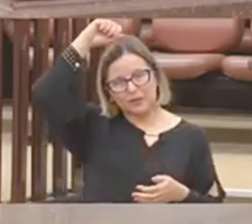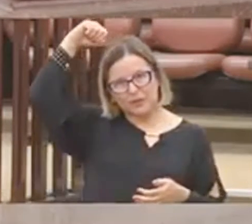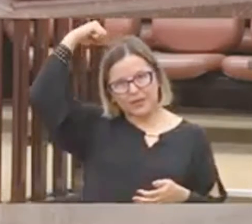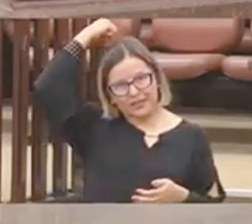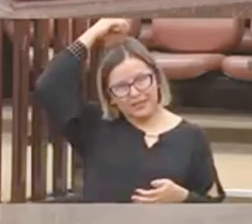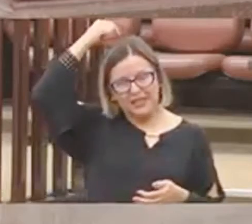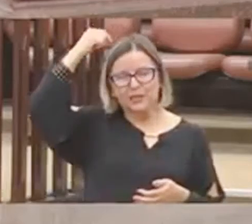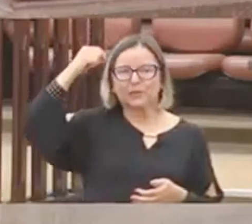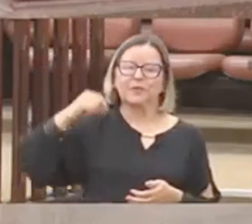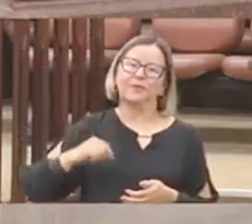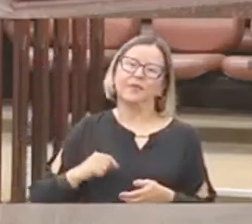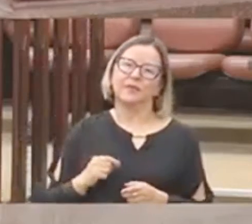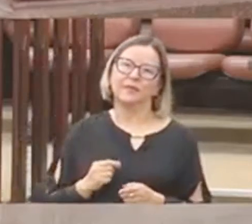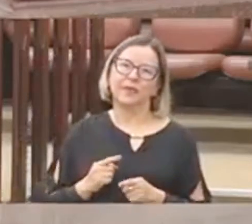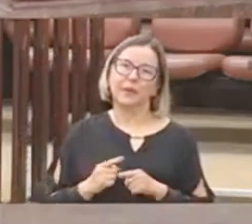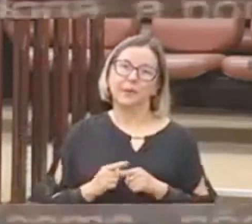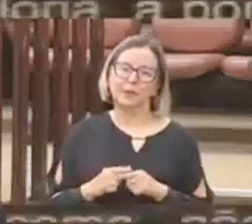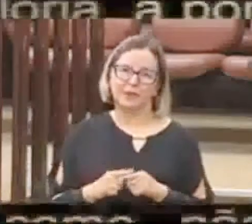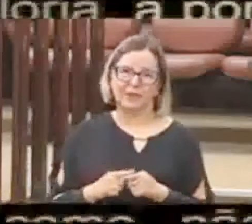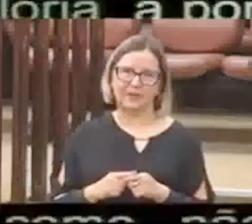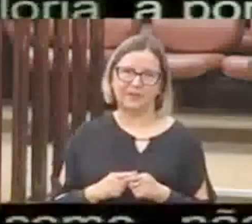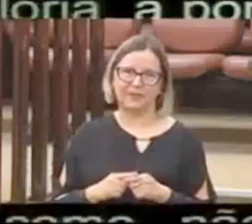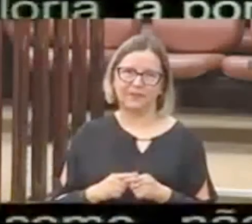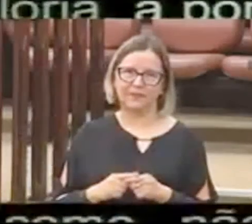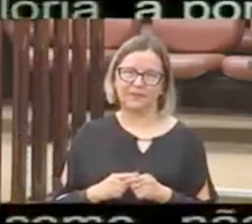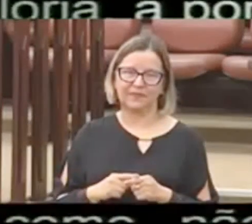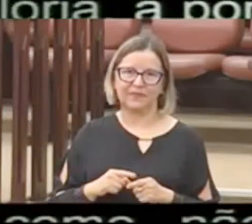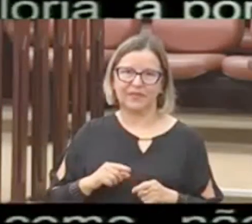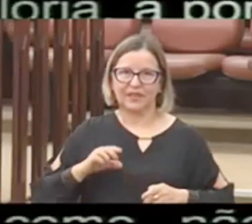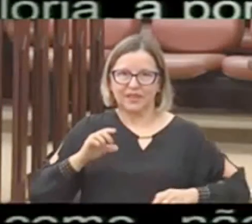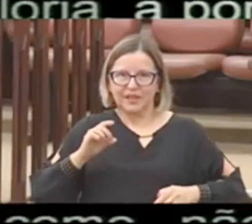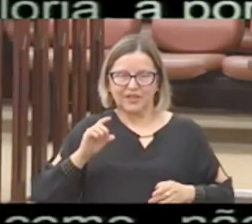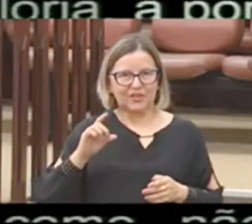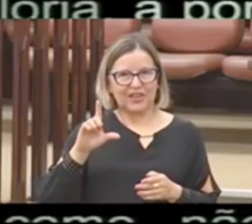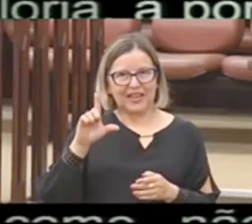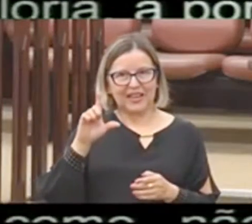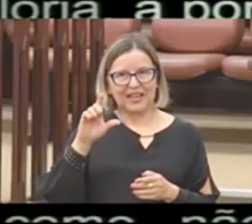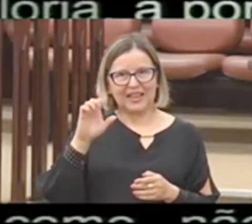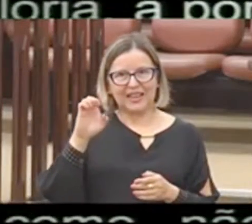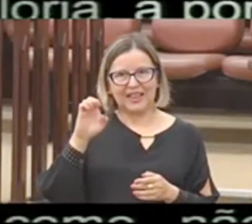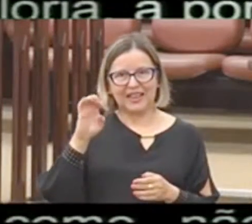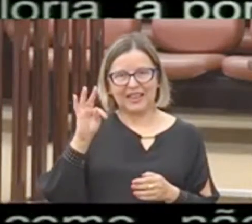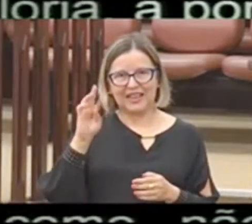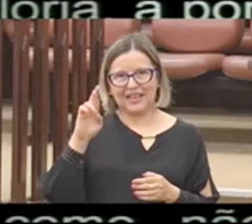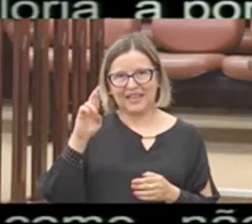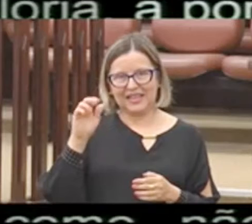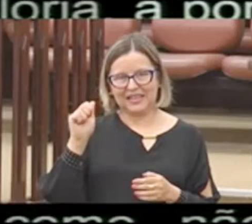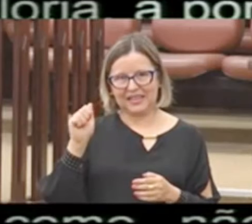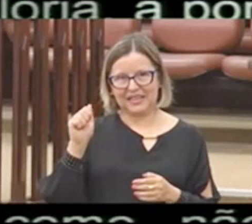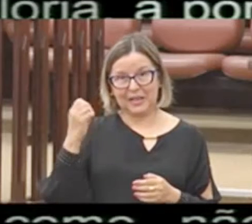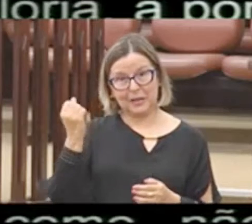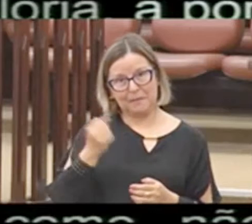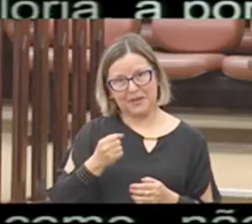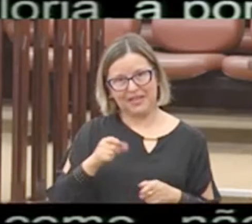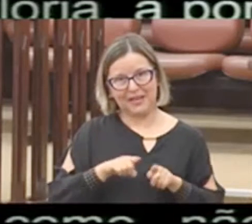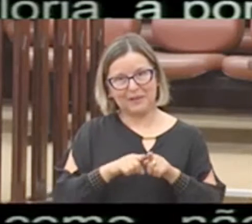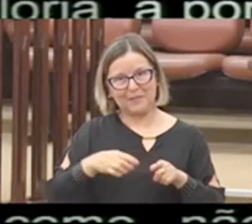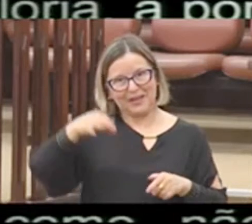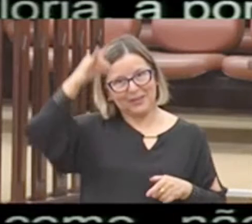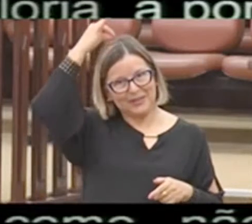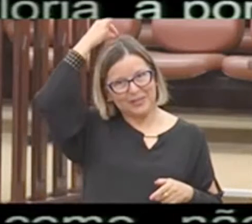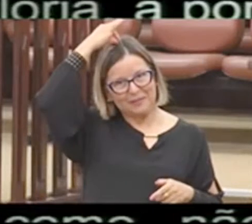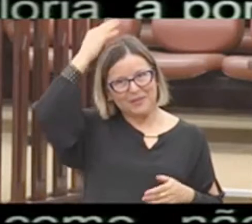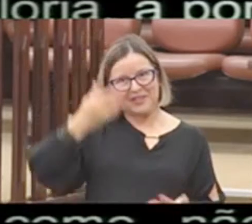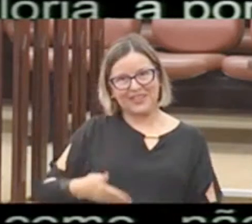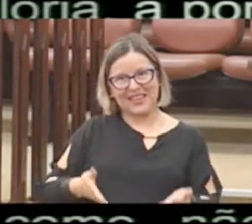6, segunda parte, porque a letra mata, mas o Espírito vivifica. Quando nós ficamos